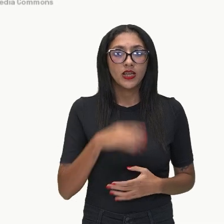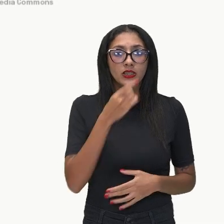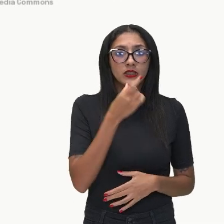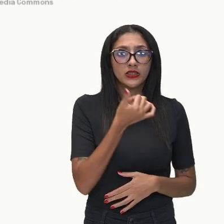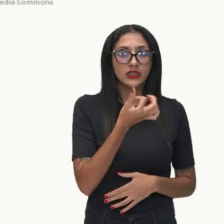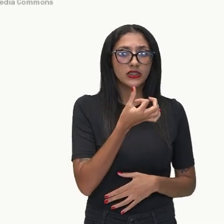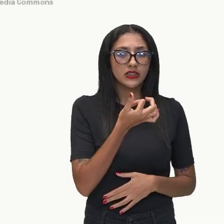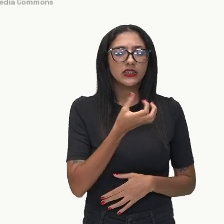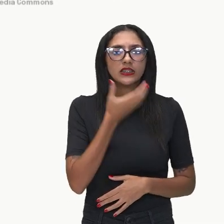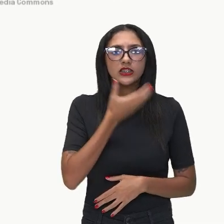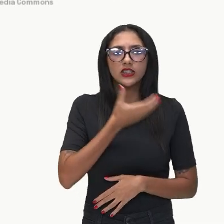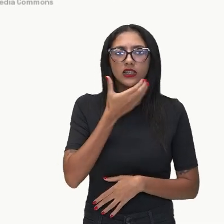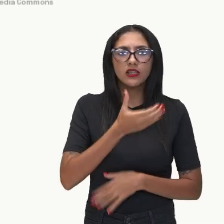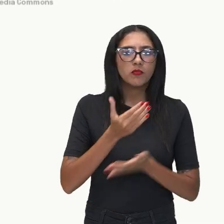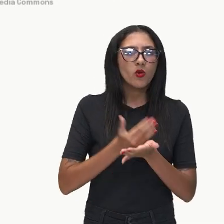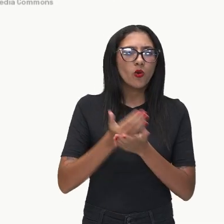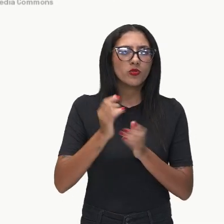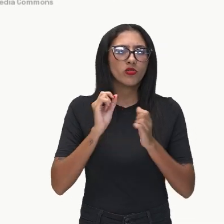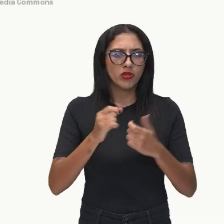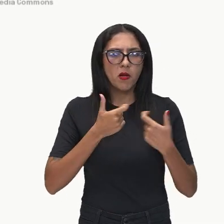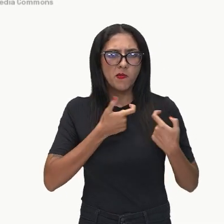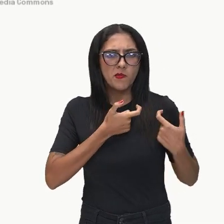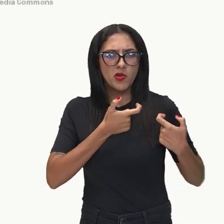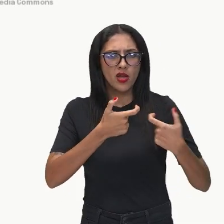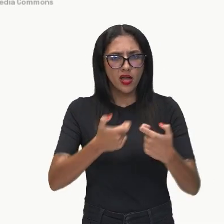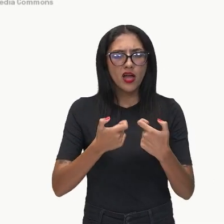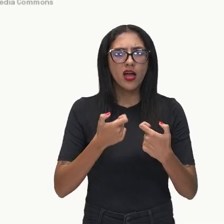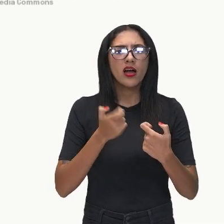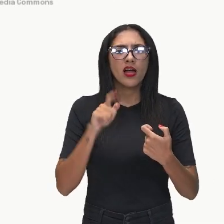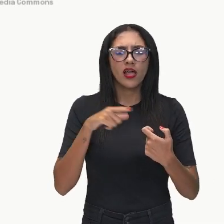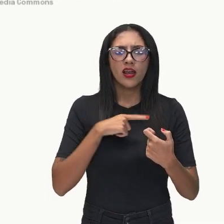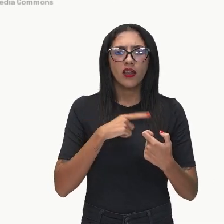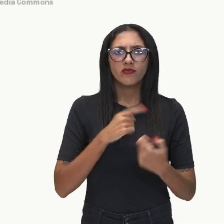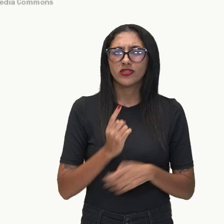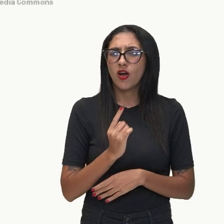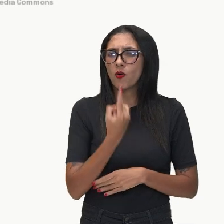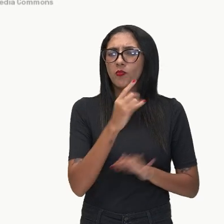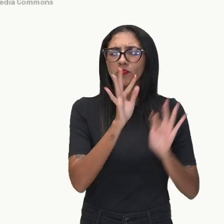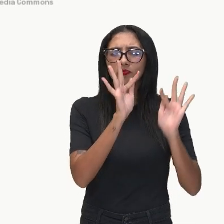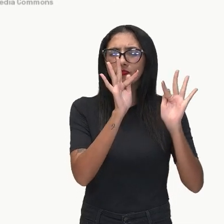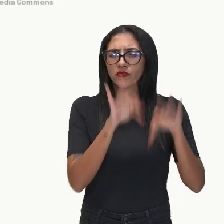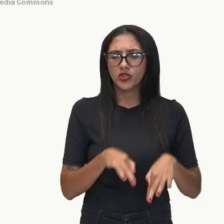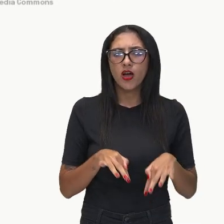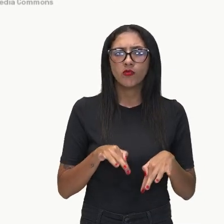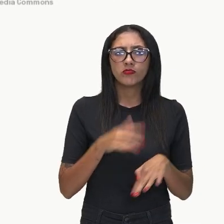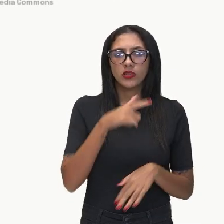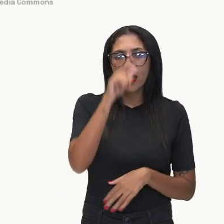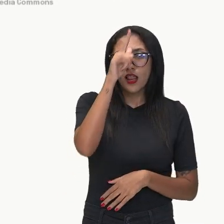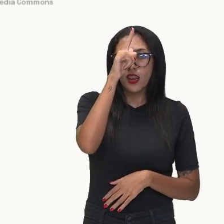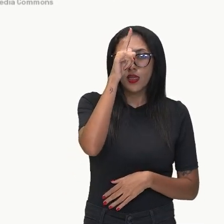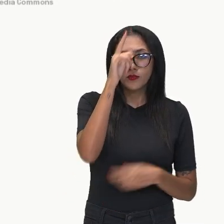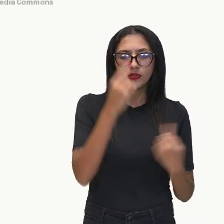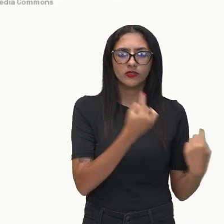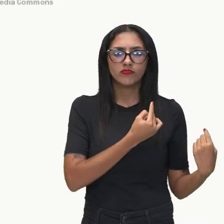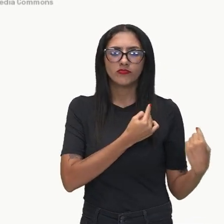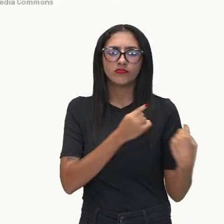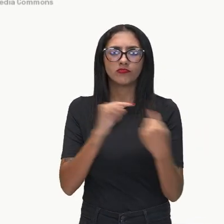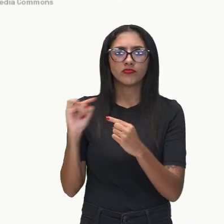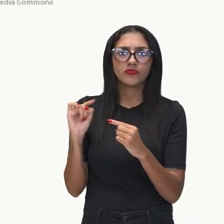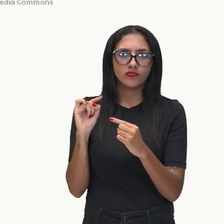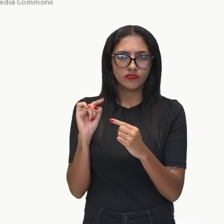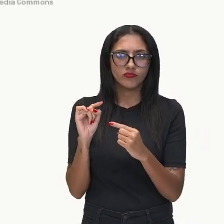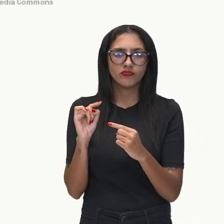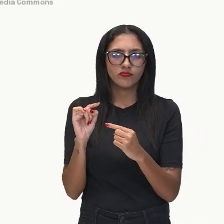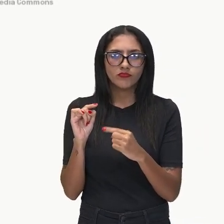Batalha das Ardenas, que foi a última grande ofensiva da Alemanha lá na frente ocidental, que